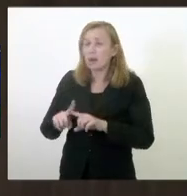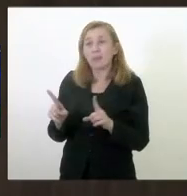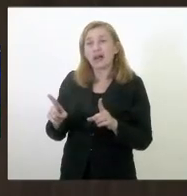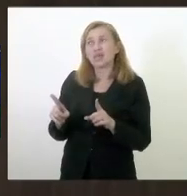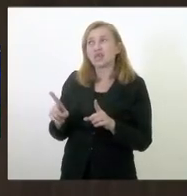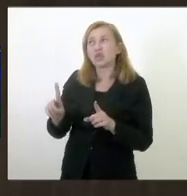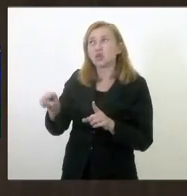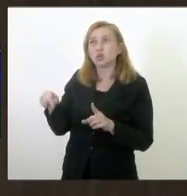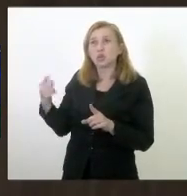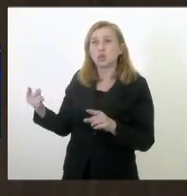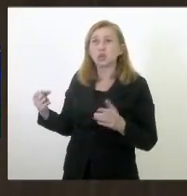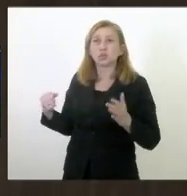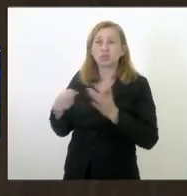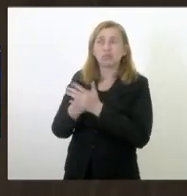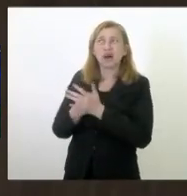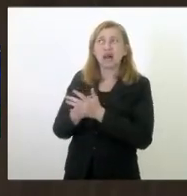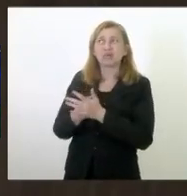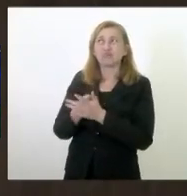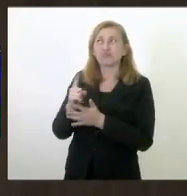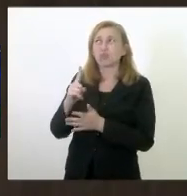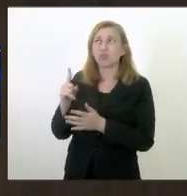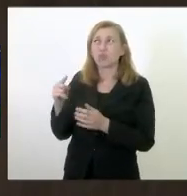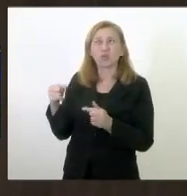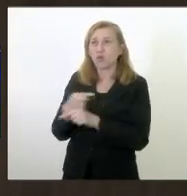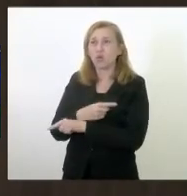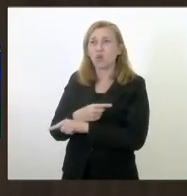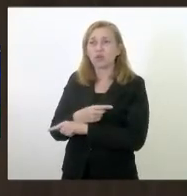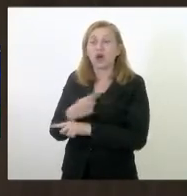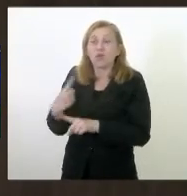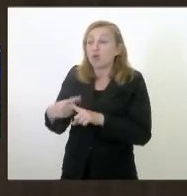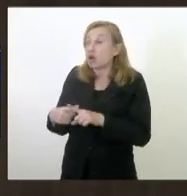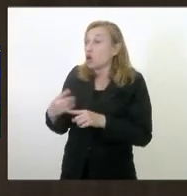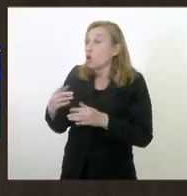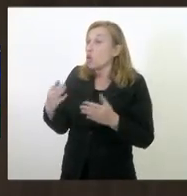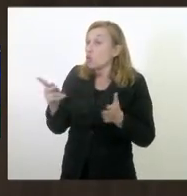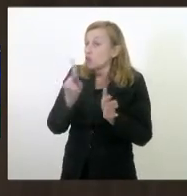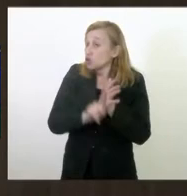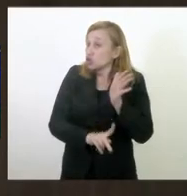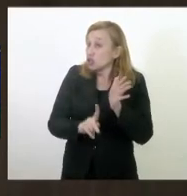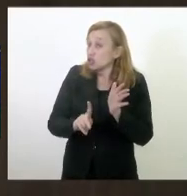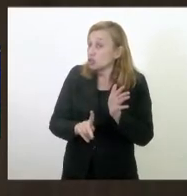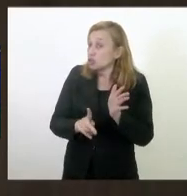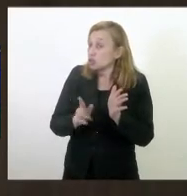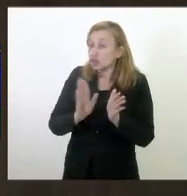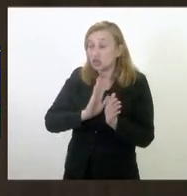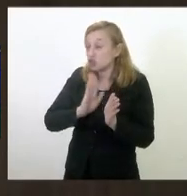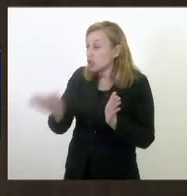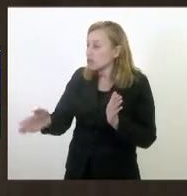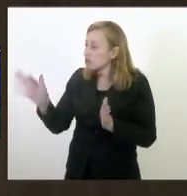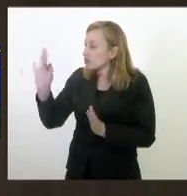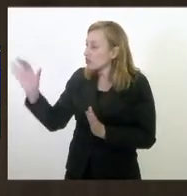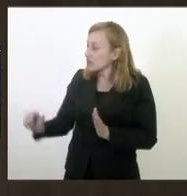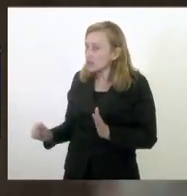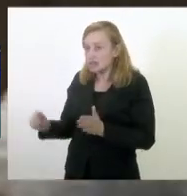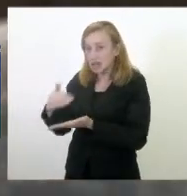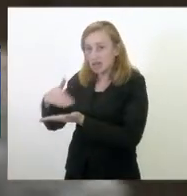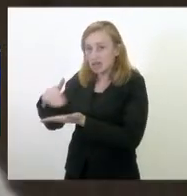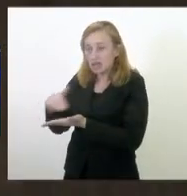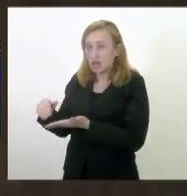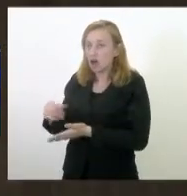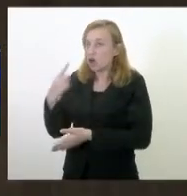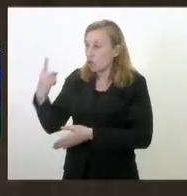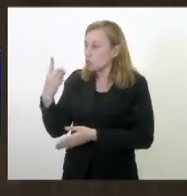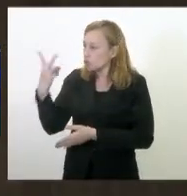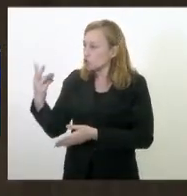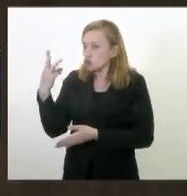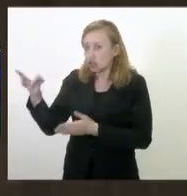questão do impacto, porque esse projeto vai para a Fazenda, vai levar de 1, 2, 3 meses para voltar, para tentar ter um estudo